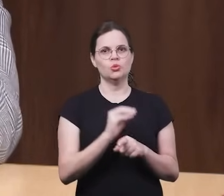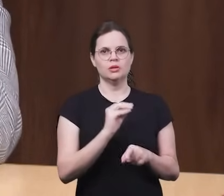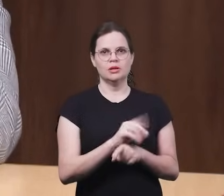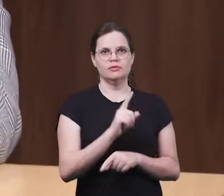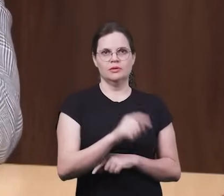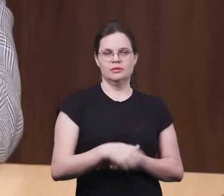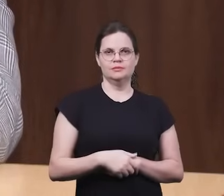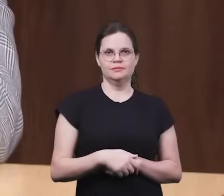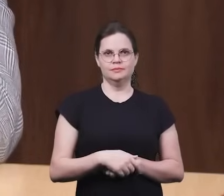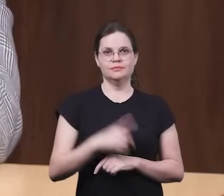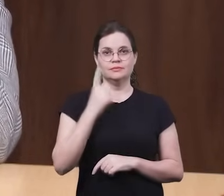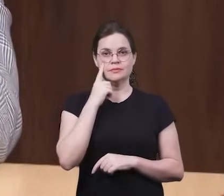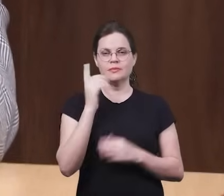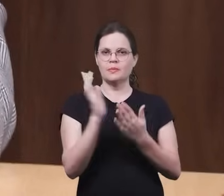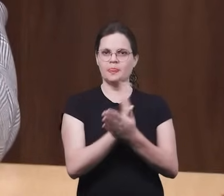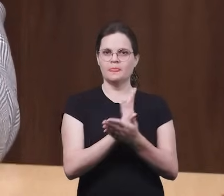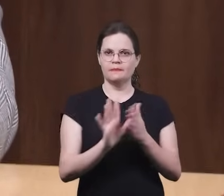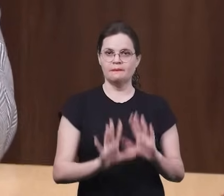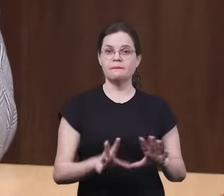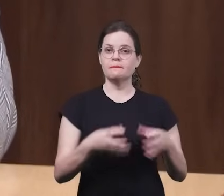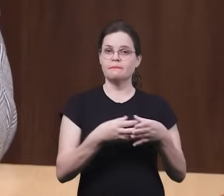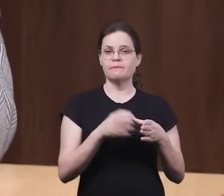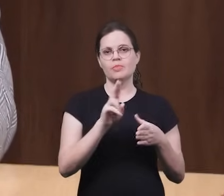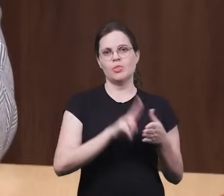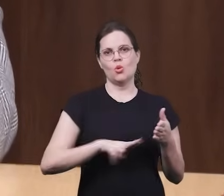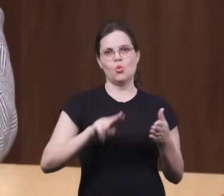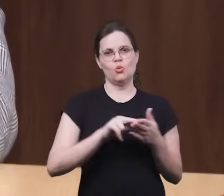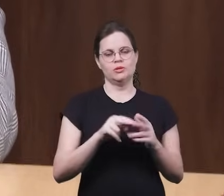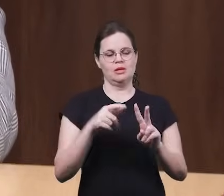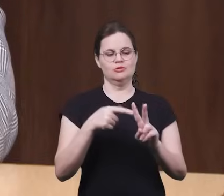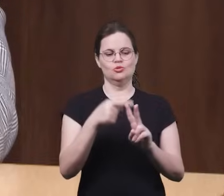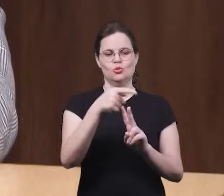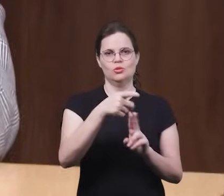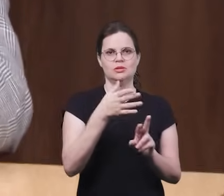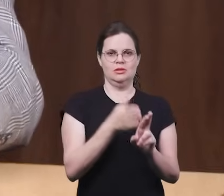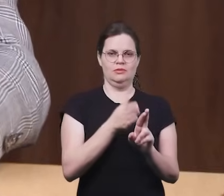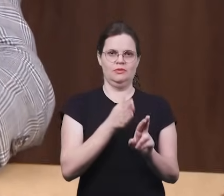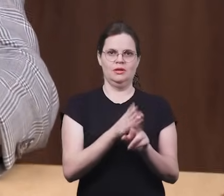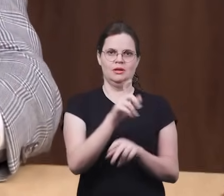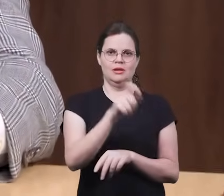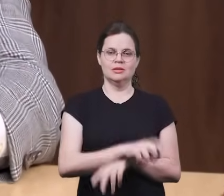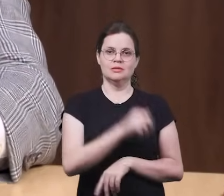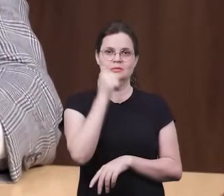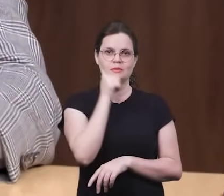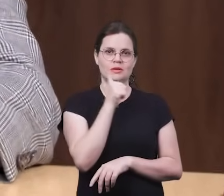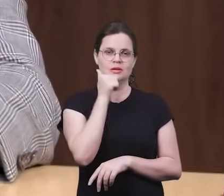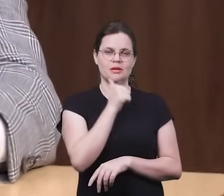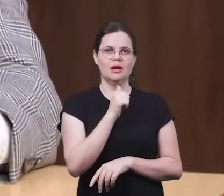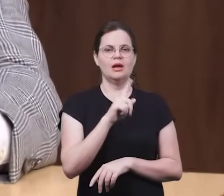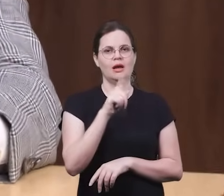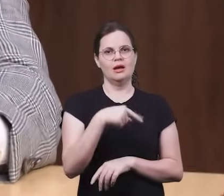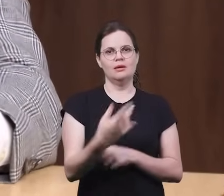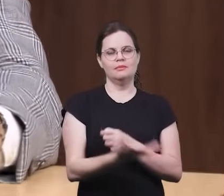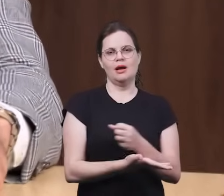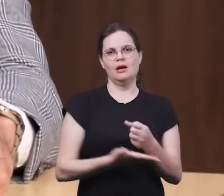Figura de pastoras. E, então, alguns grupos usam como